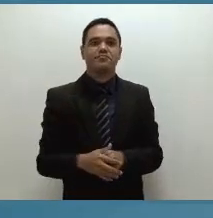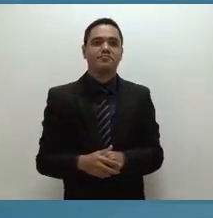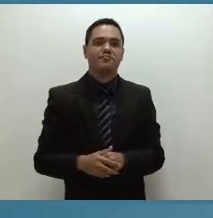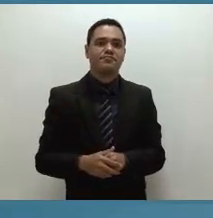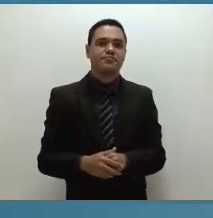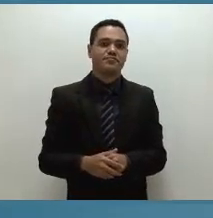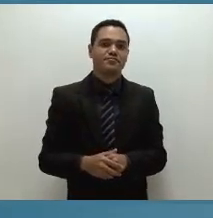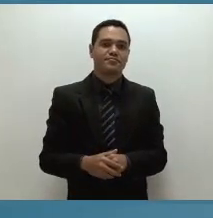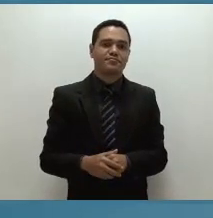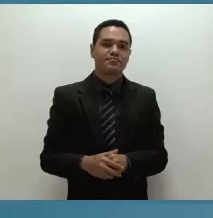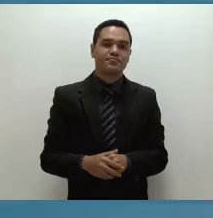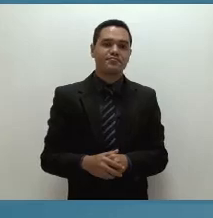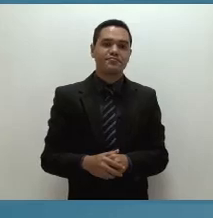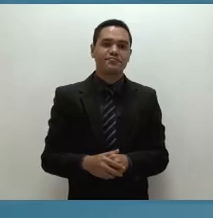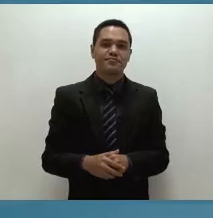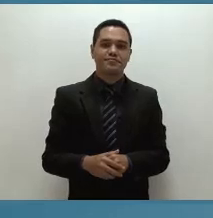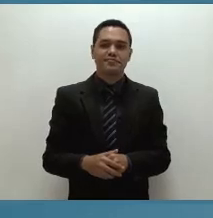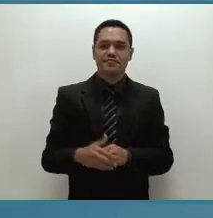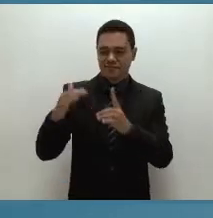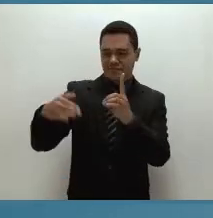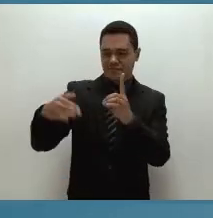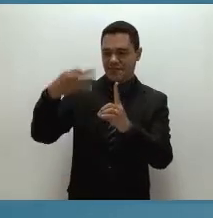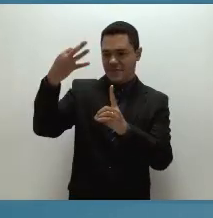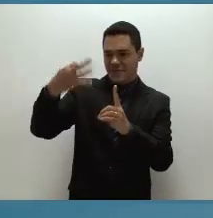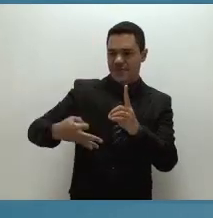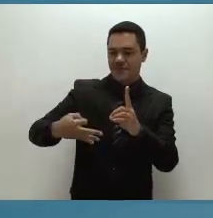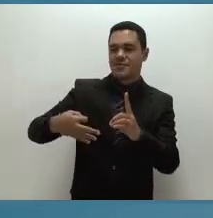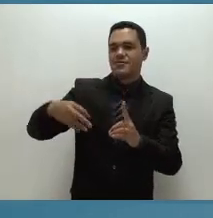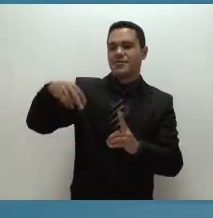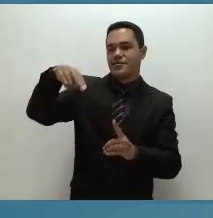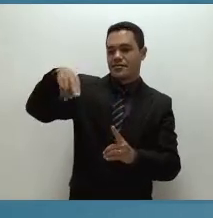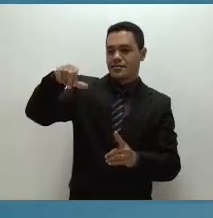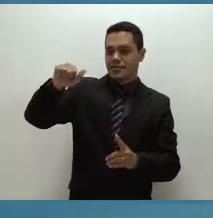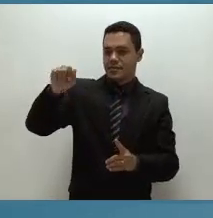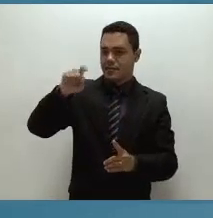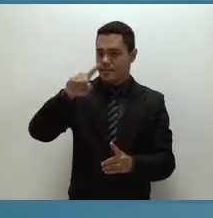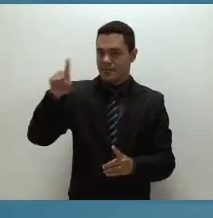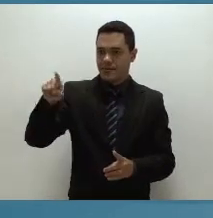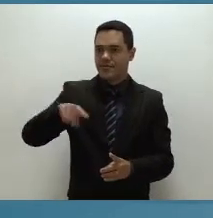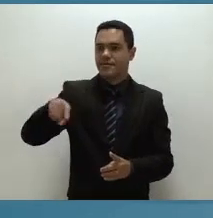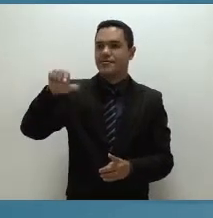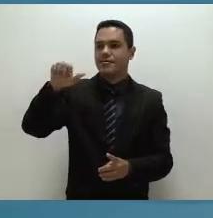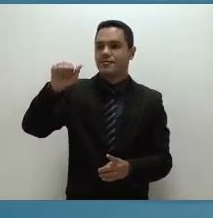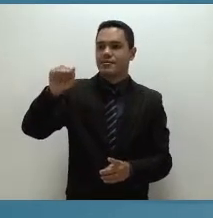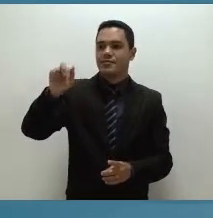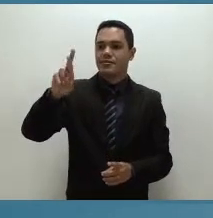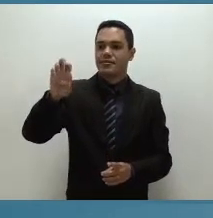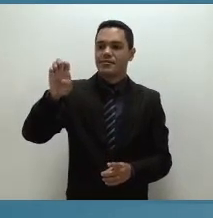2023-2025. Desembargadora Maria de Nazaré Silva Gouveia dos Santos.